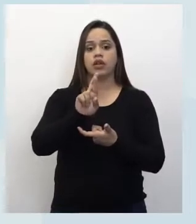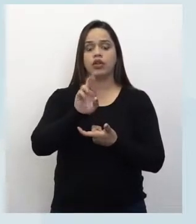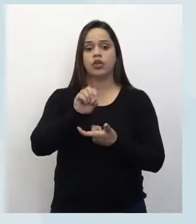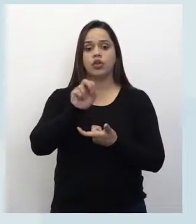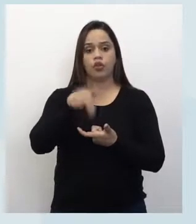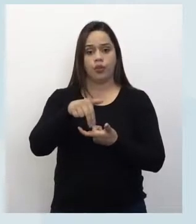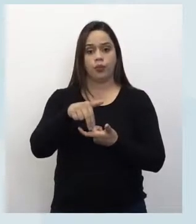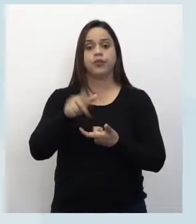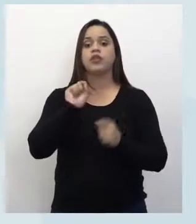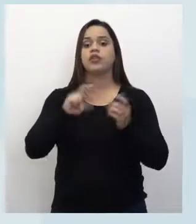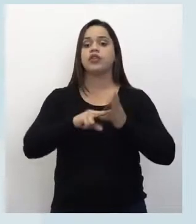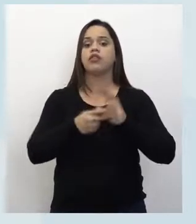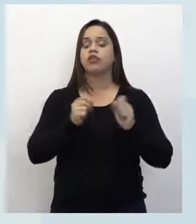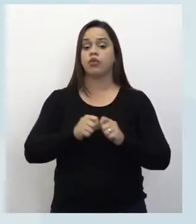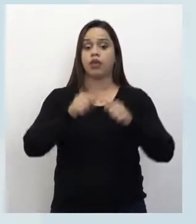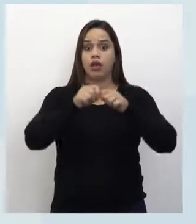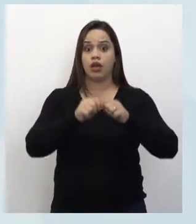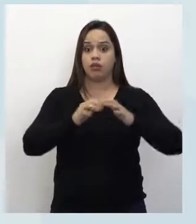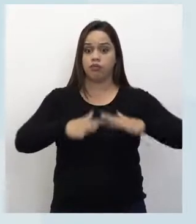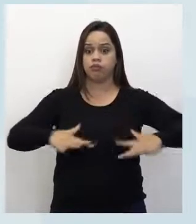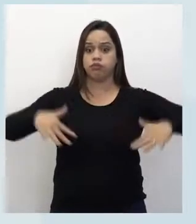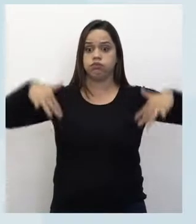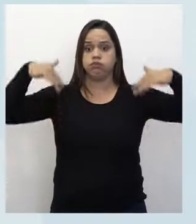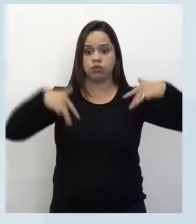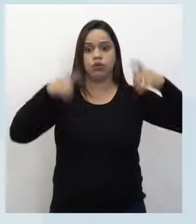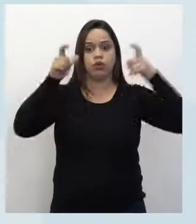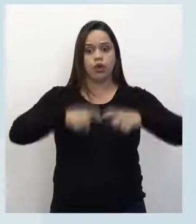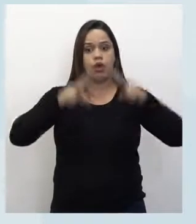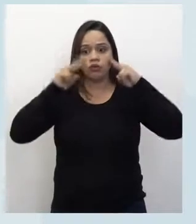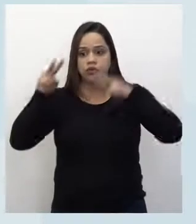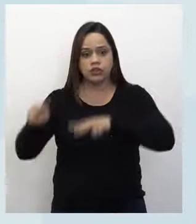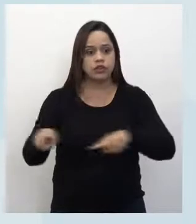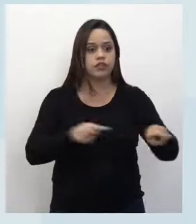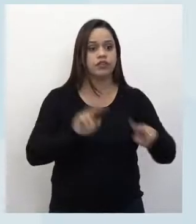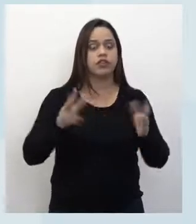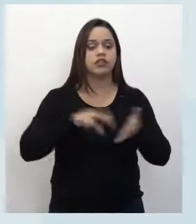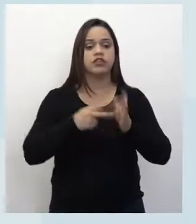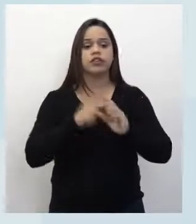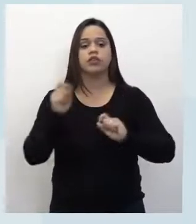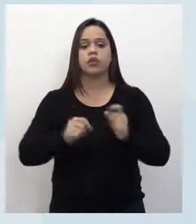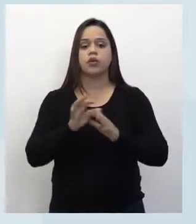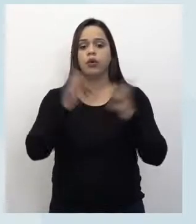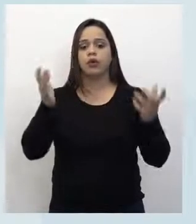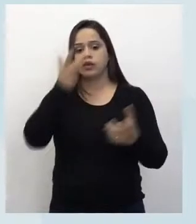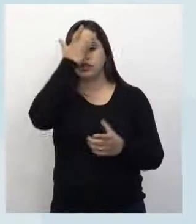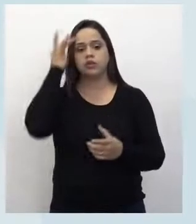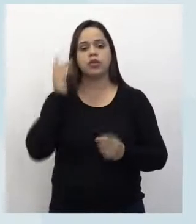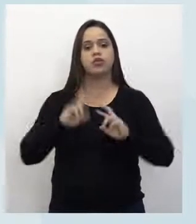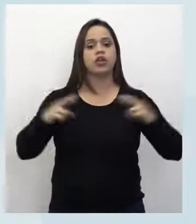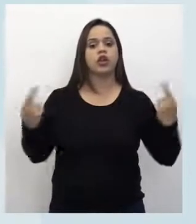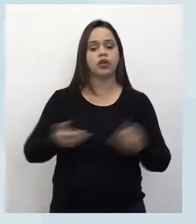já existia nas civilizações antigas, em que se faziam encenações e danças nas quais